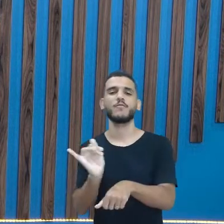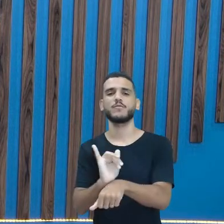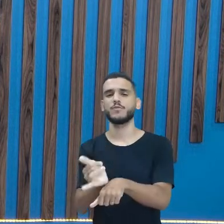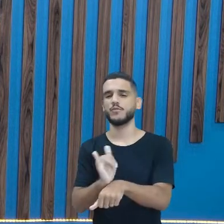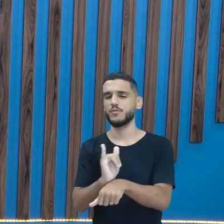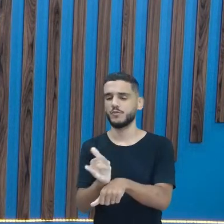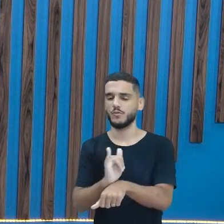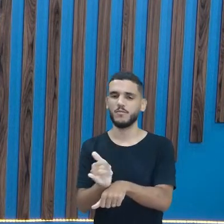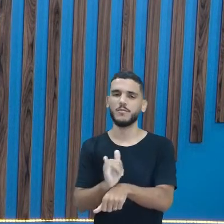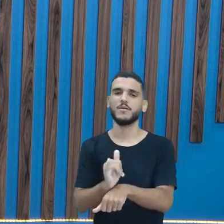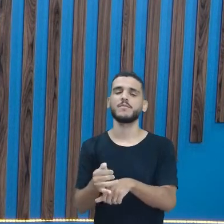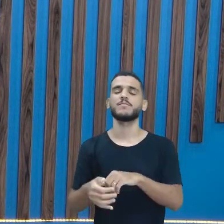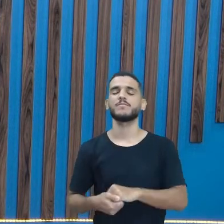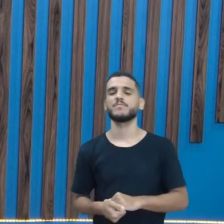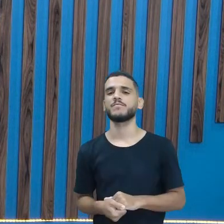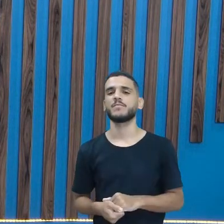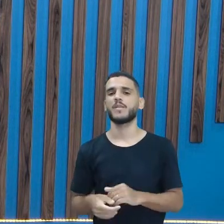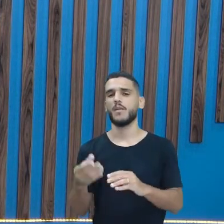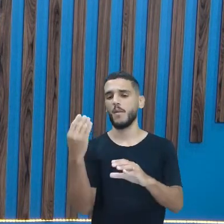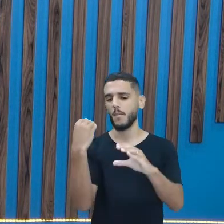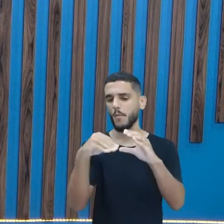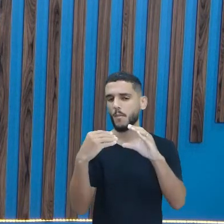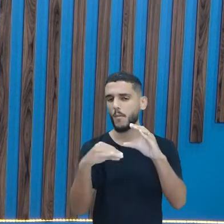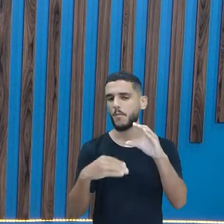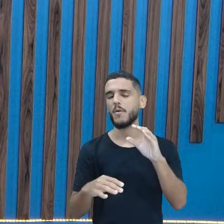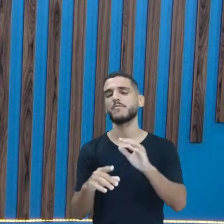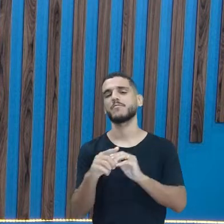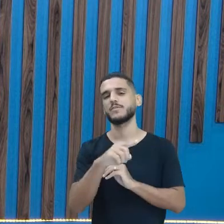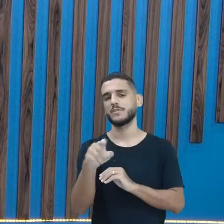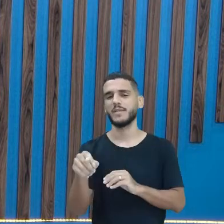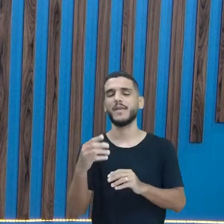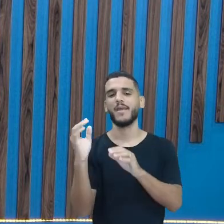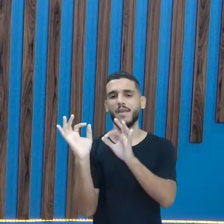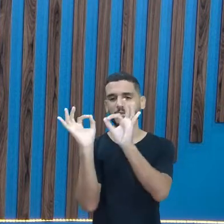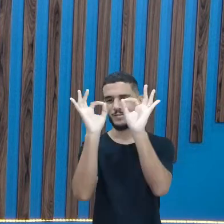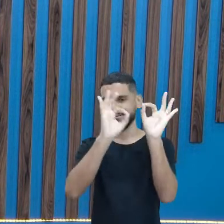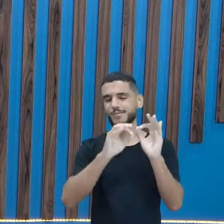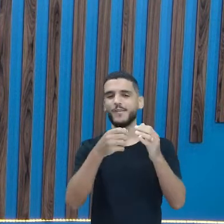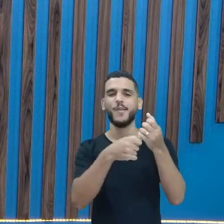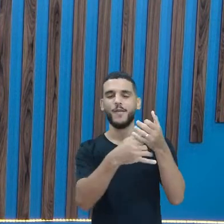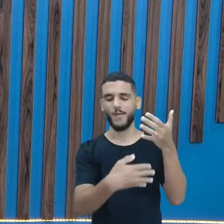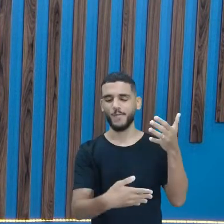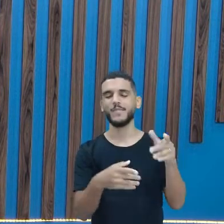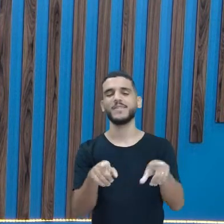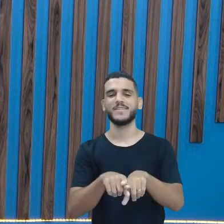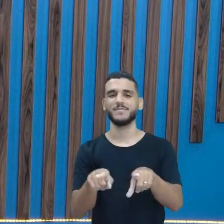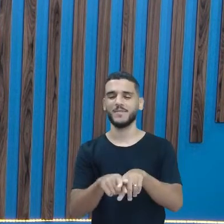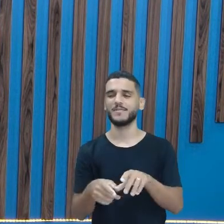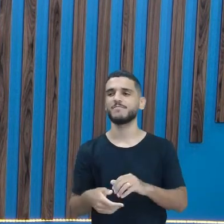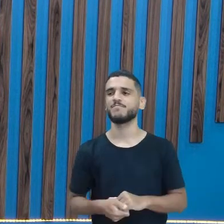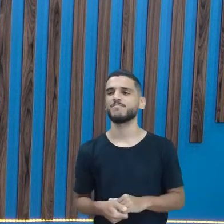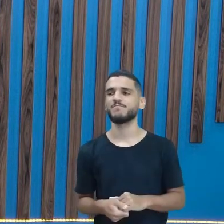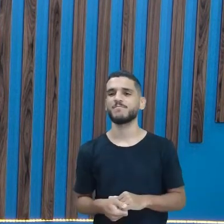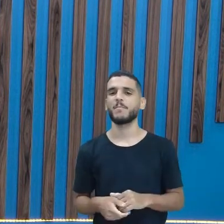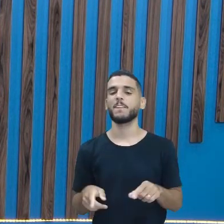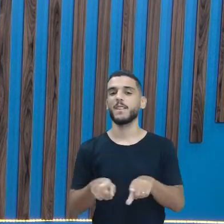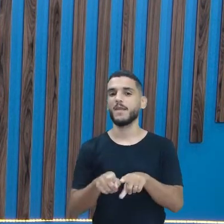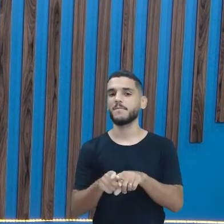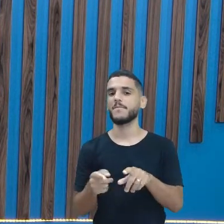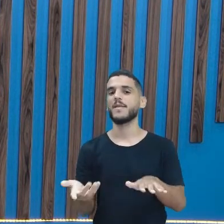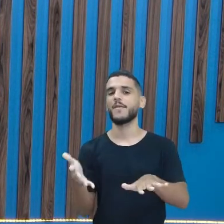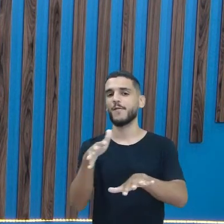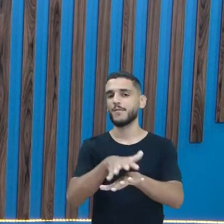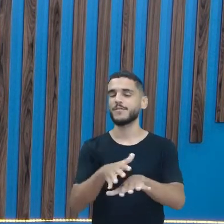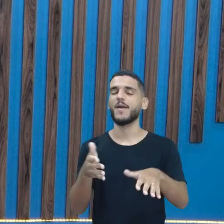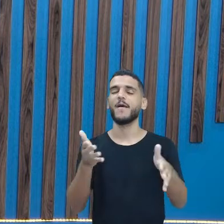dias é colocado lá para você também assistir e fazer seus comentários, tá bom? Falando também em inclusão, falando em